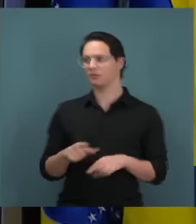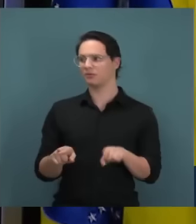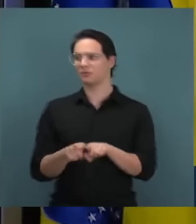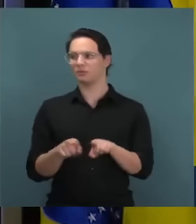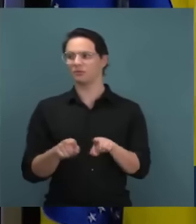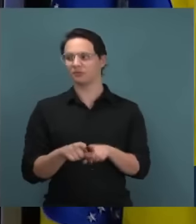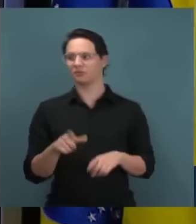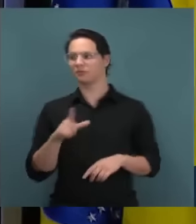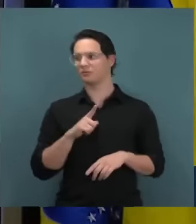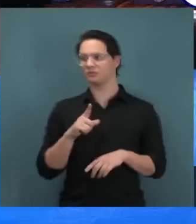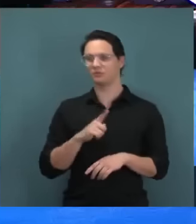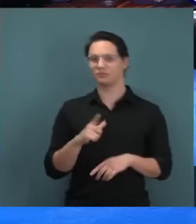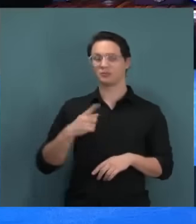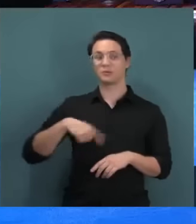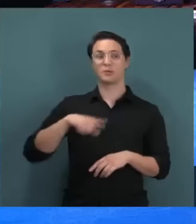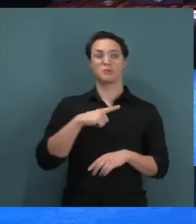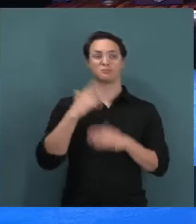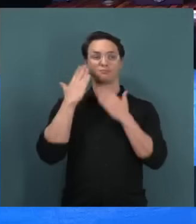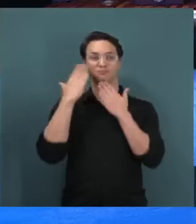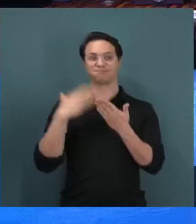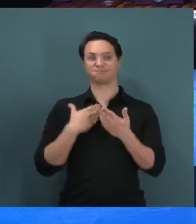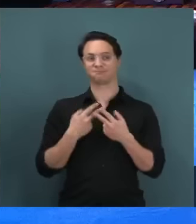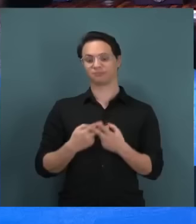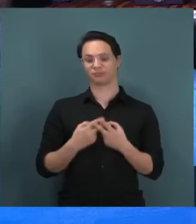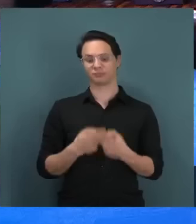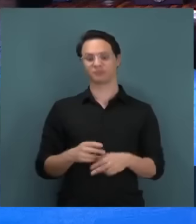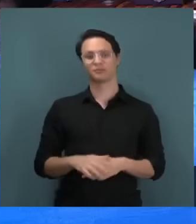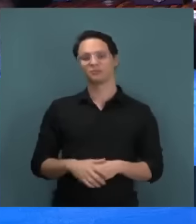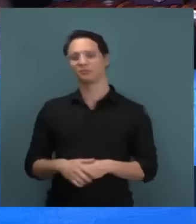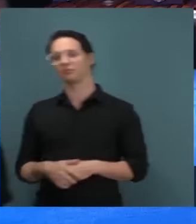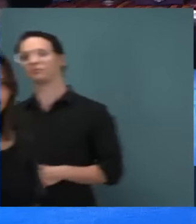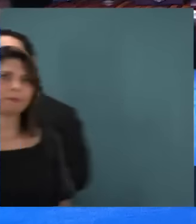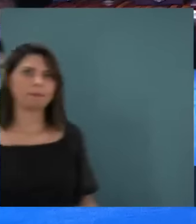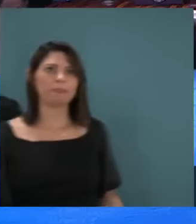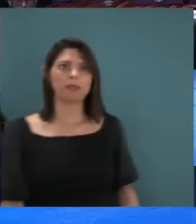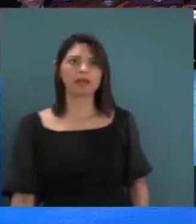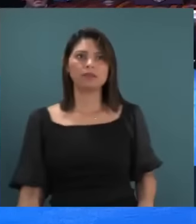Deus abençoe a nossa nação. Muito obrigado pela sua tolerância. Presidente, meu amigo Humberto Costa.